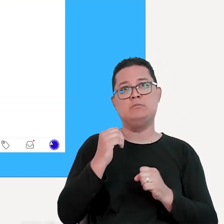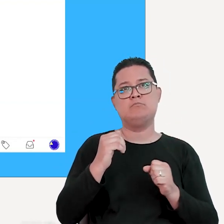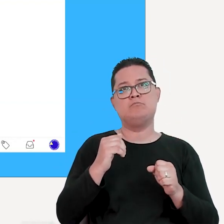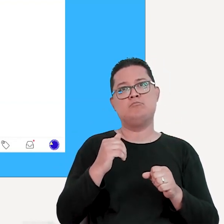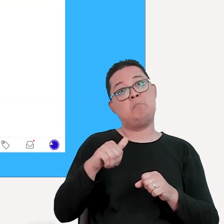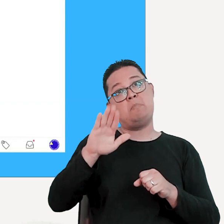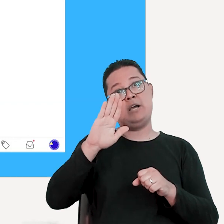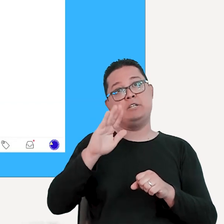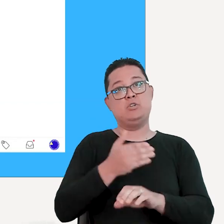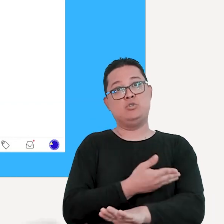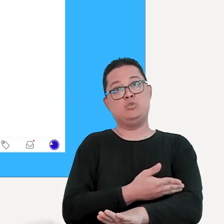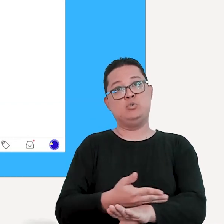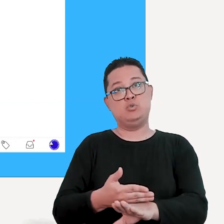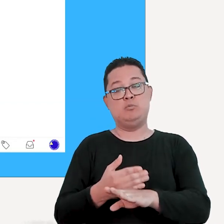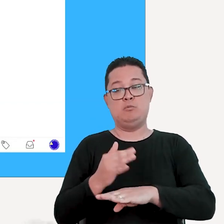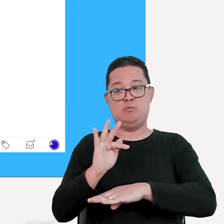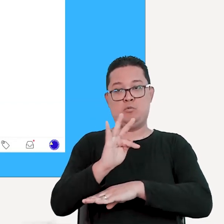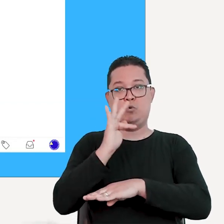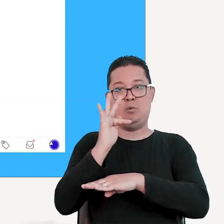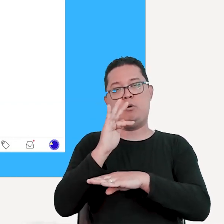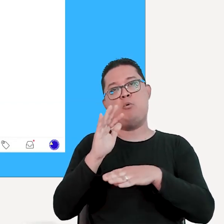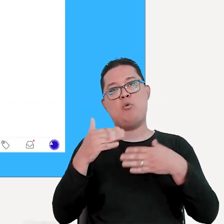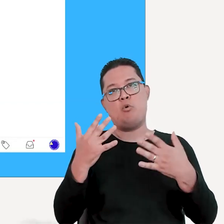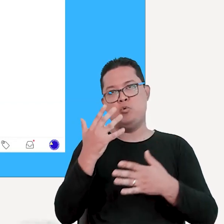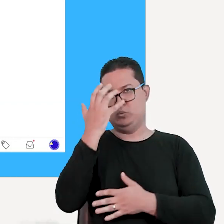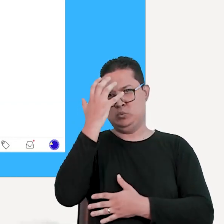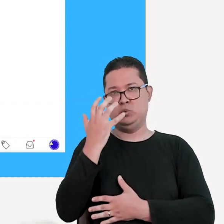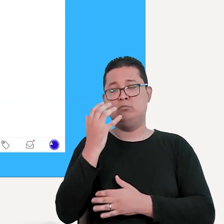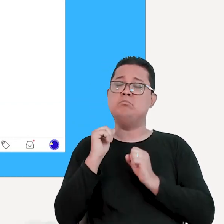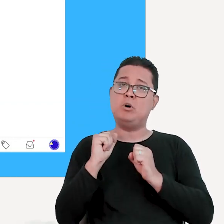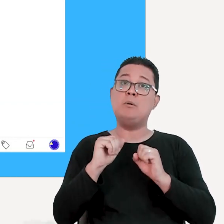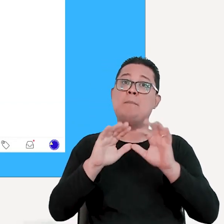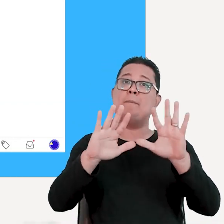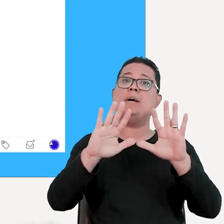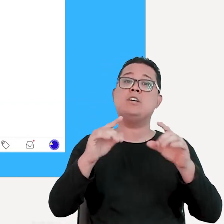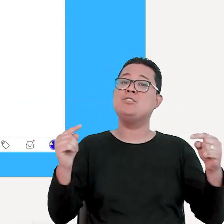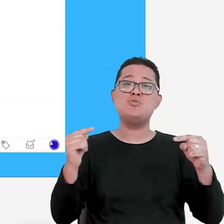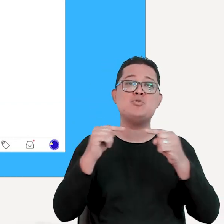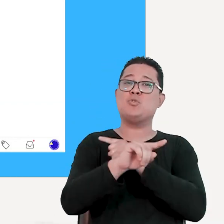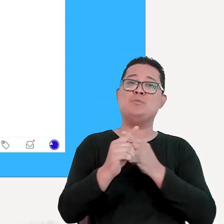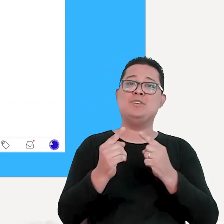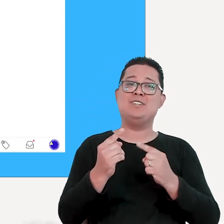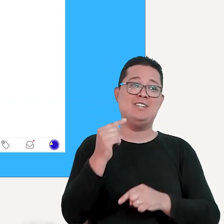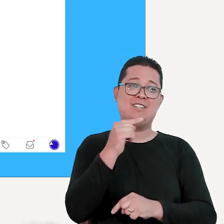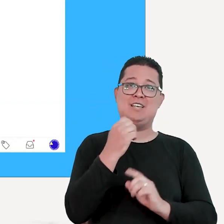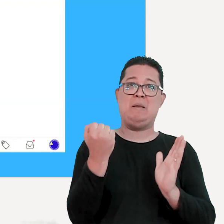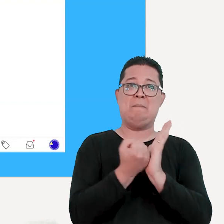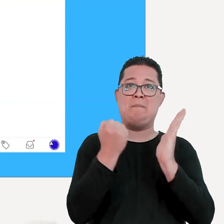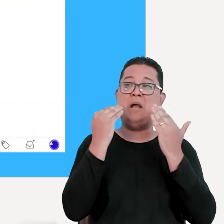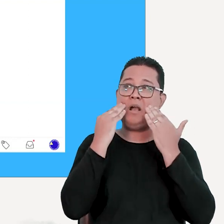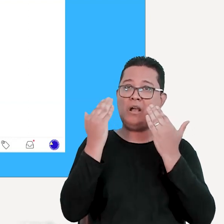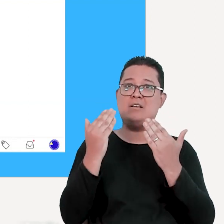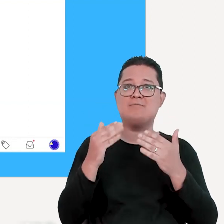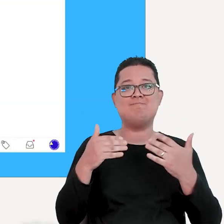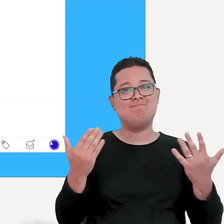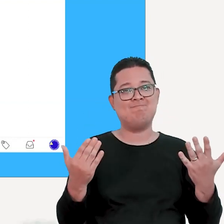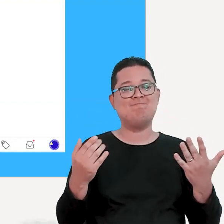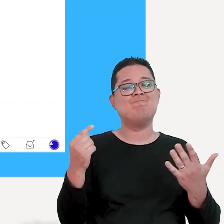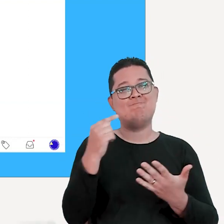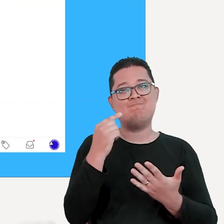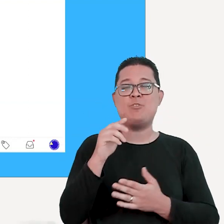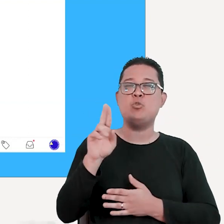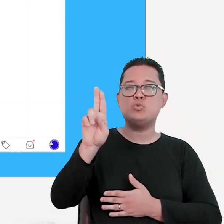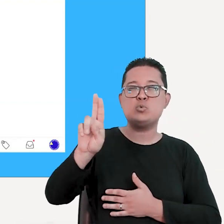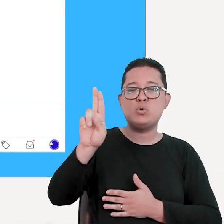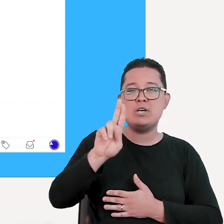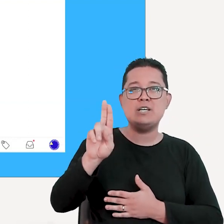qual é o momento ali da jornada da sua pessoa usuária e quem é a sua pessoa usuária. Depois de analisar esses 3 fatores, aí